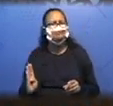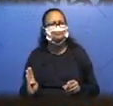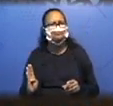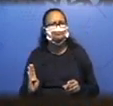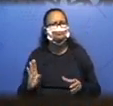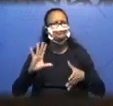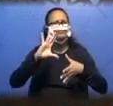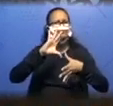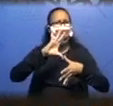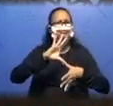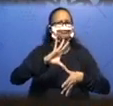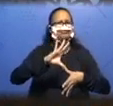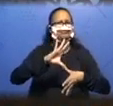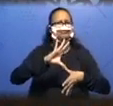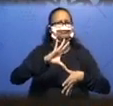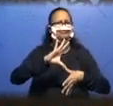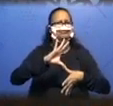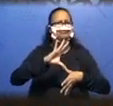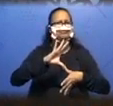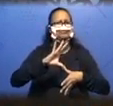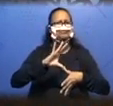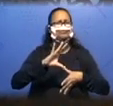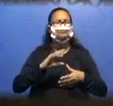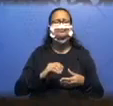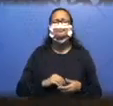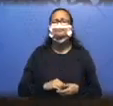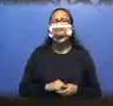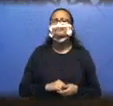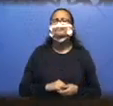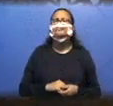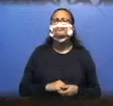chama América. Então, nós vamos entrar nesse capítulo.